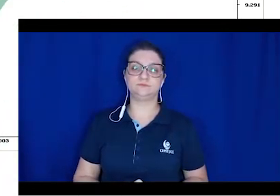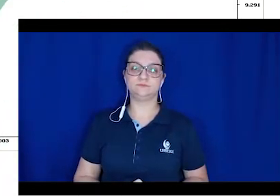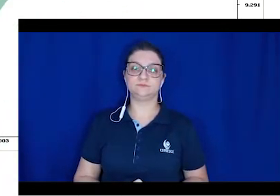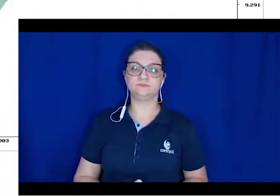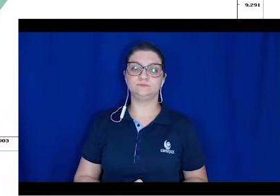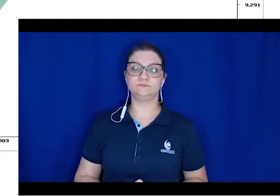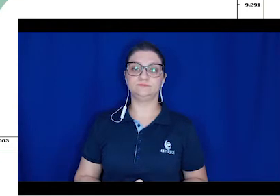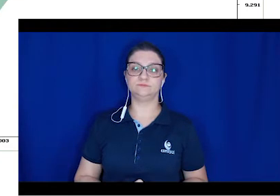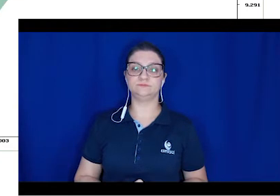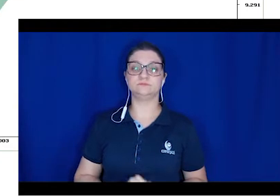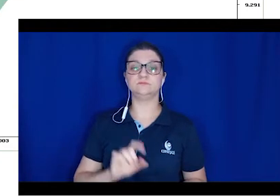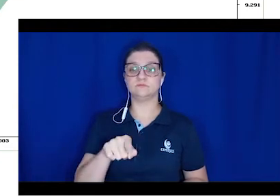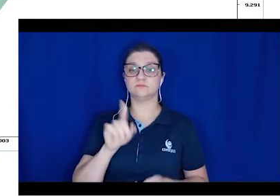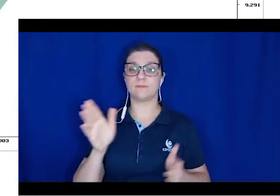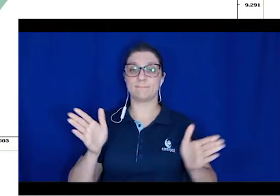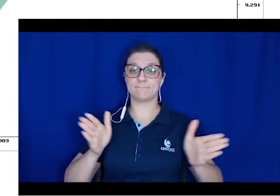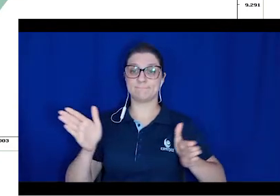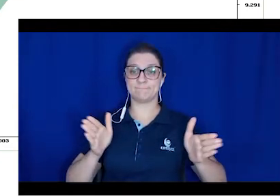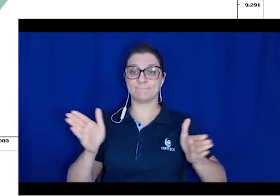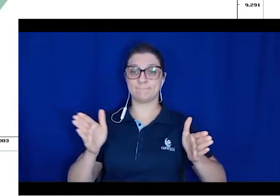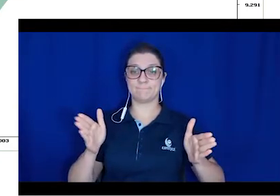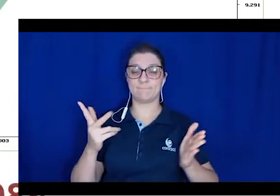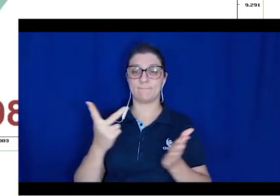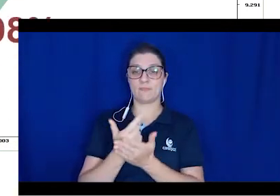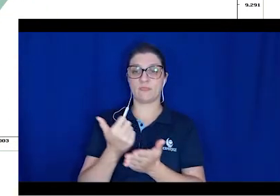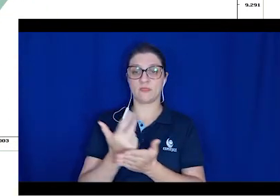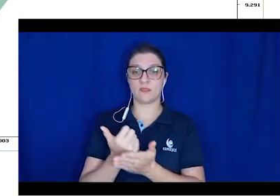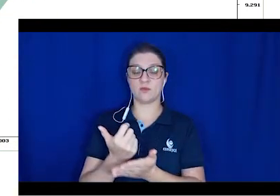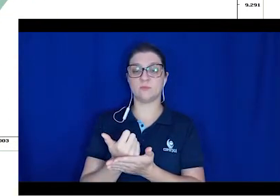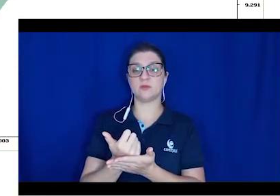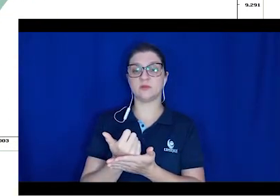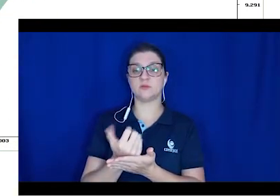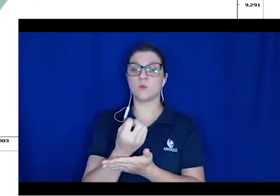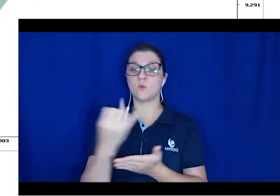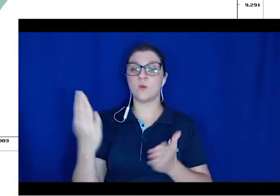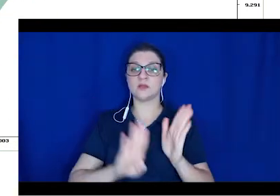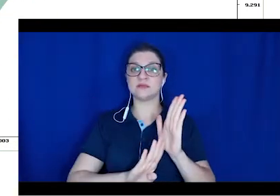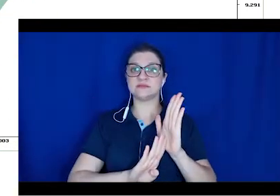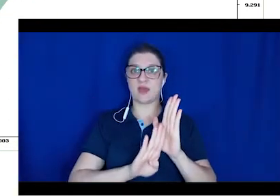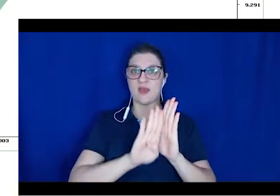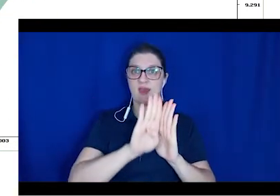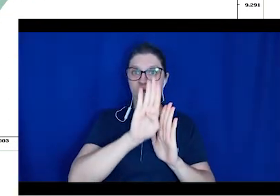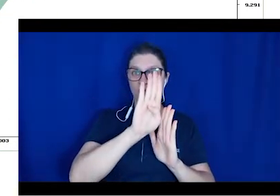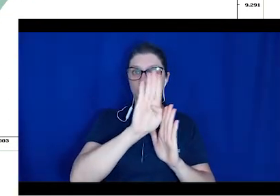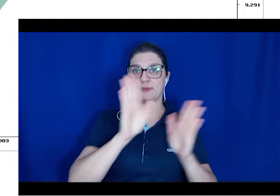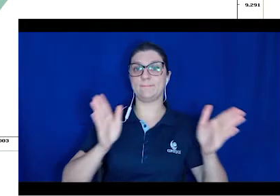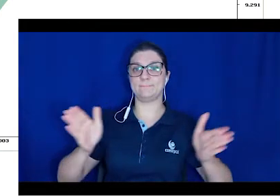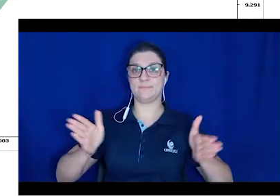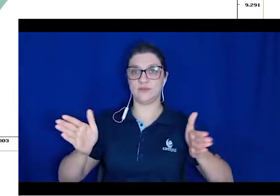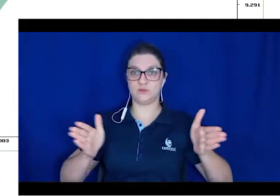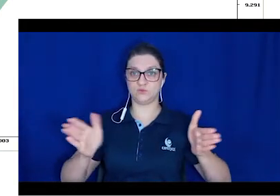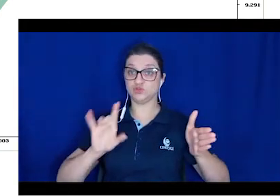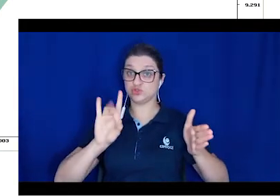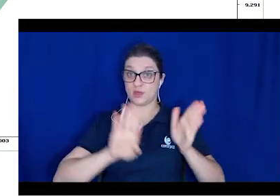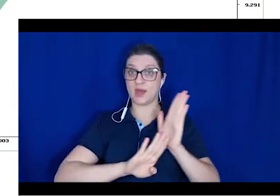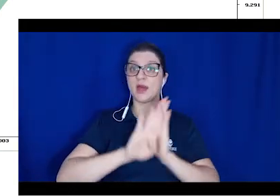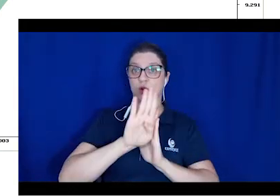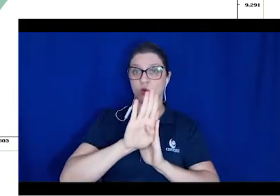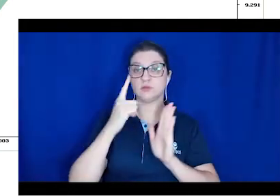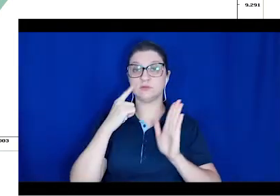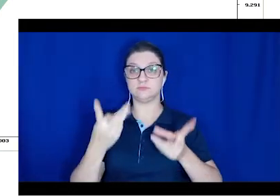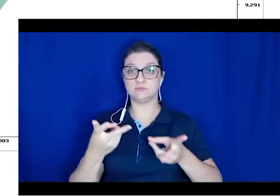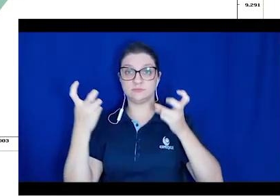E aqui, só nesses períodos, comprando aqui, olhe quais são as altas e as elevações nesses períodos, né? Portanto,